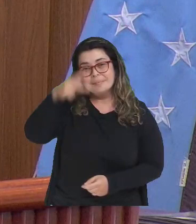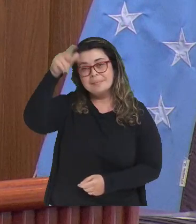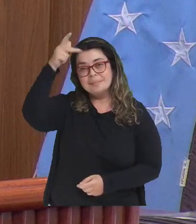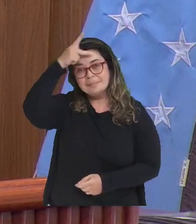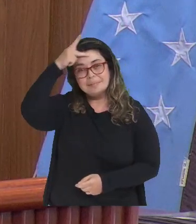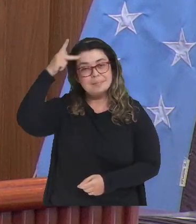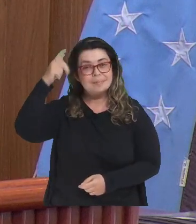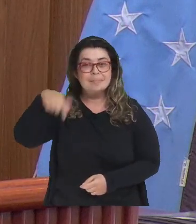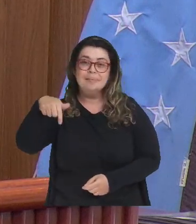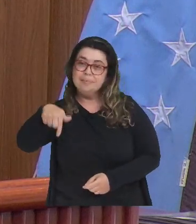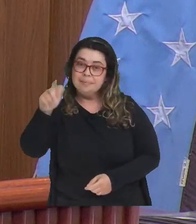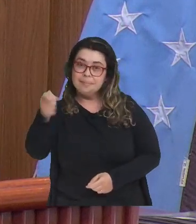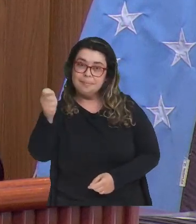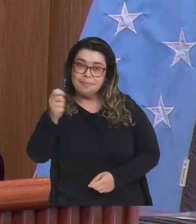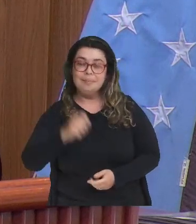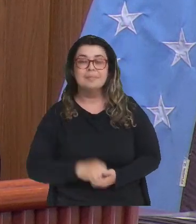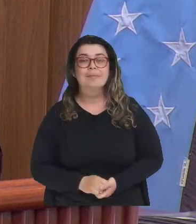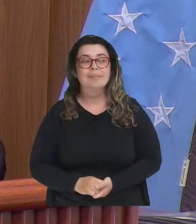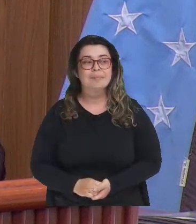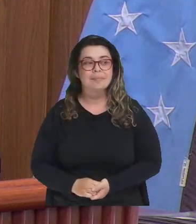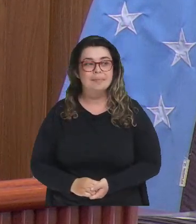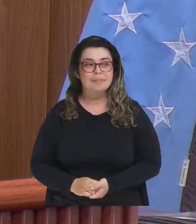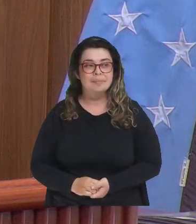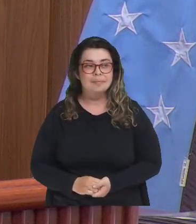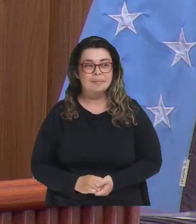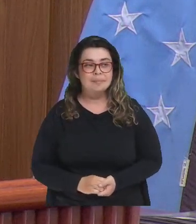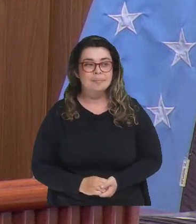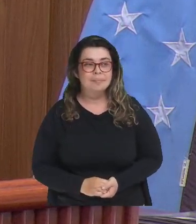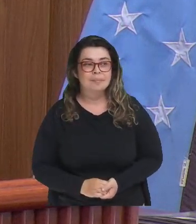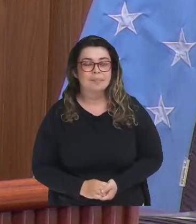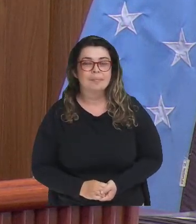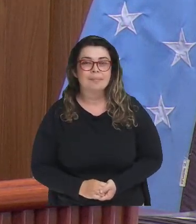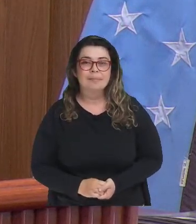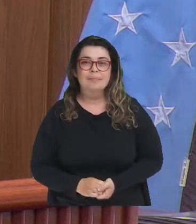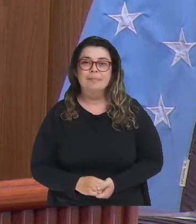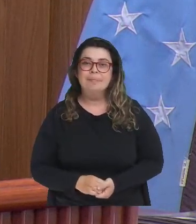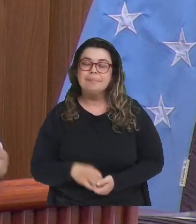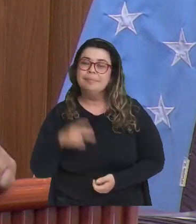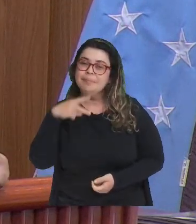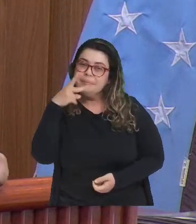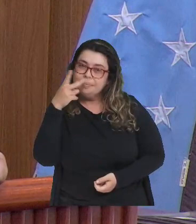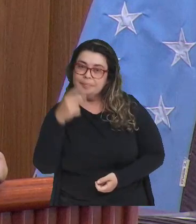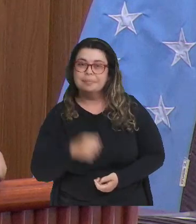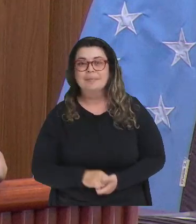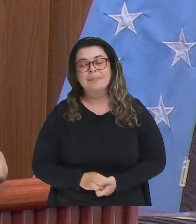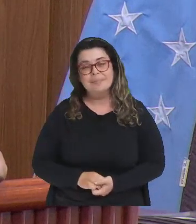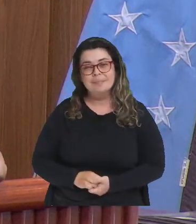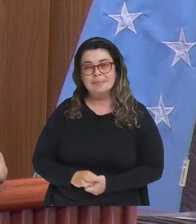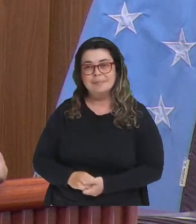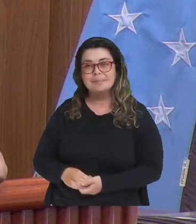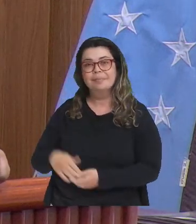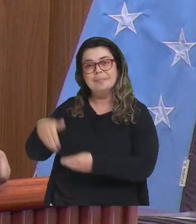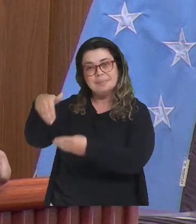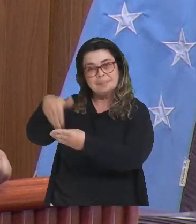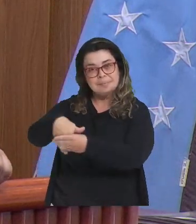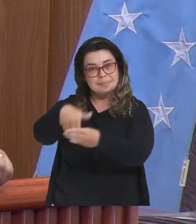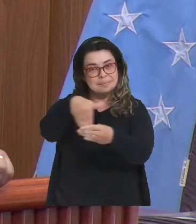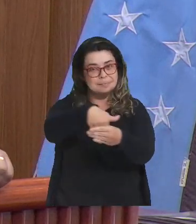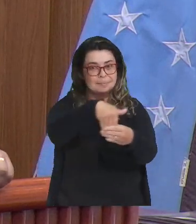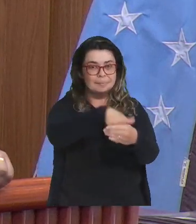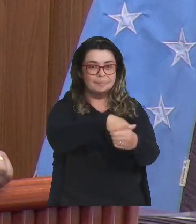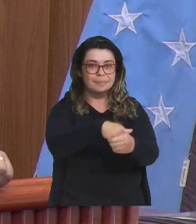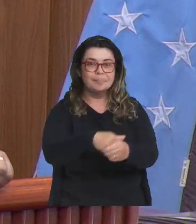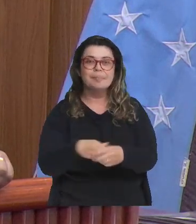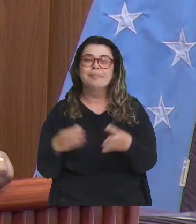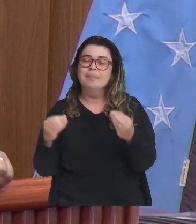direito, o dever de várias teses, né, no que tange a esse assunto, vereador Gerson. Muitas vezes, alguns